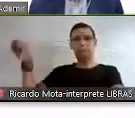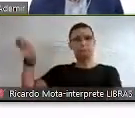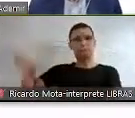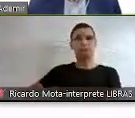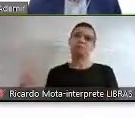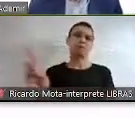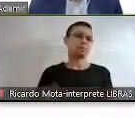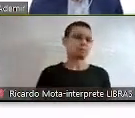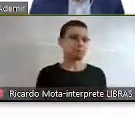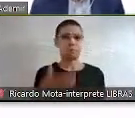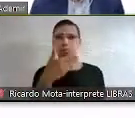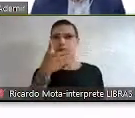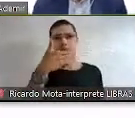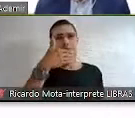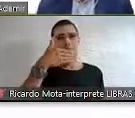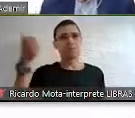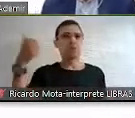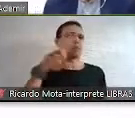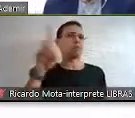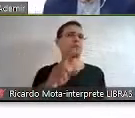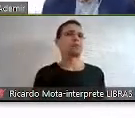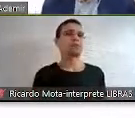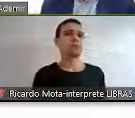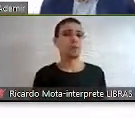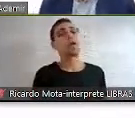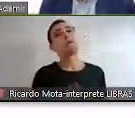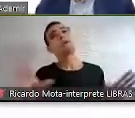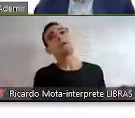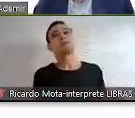Podemos também ter uma queda por uma sobrecarga.